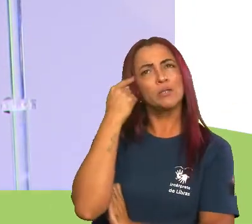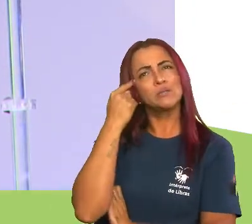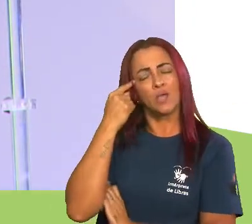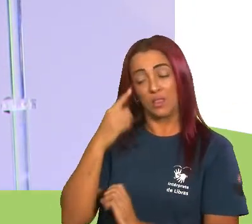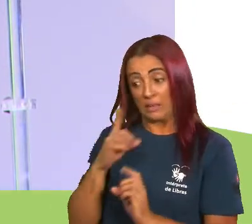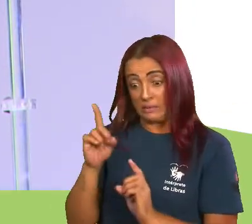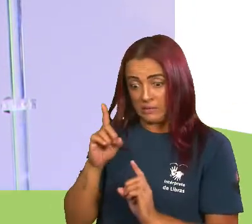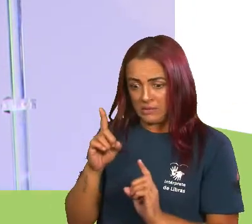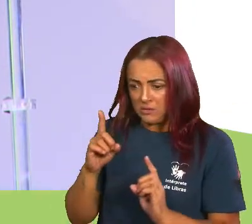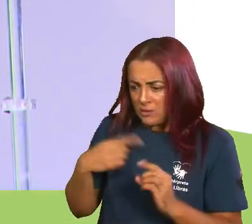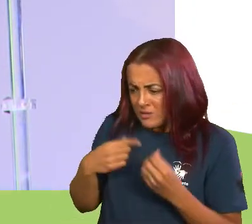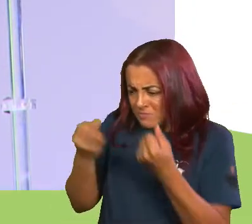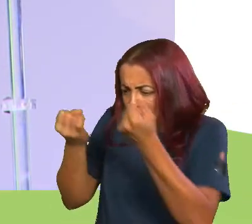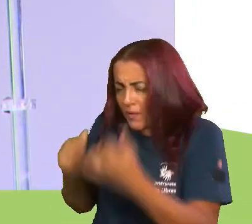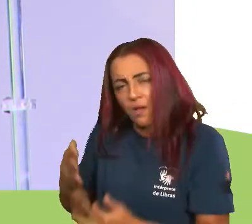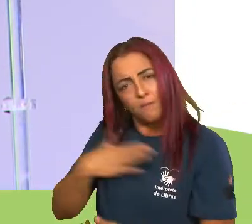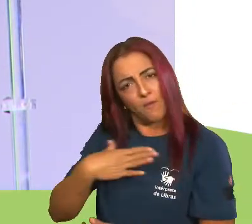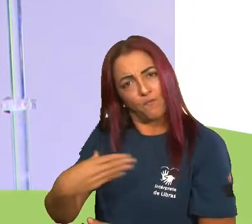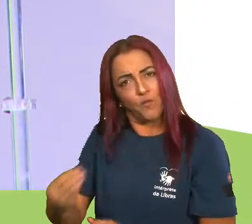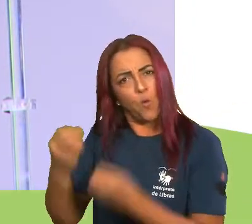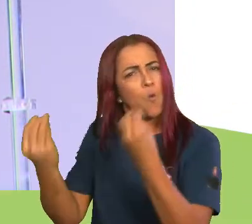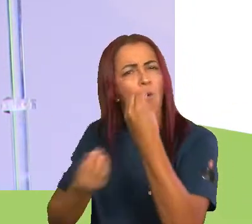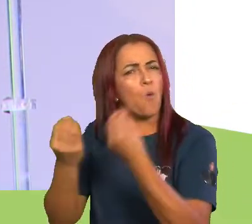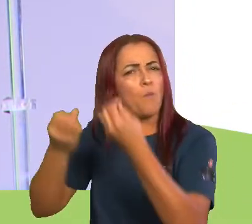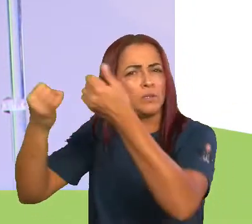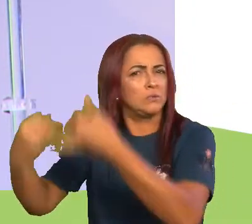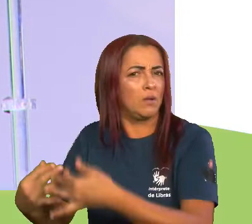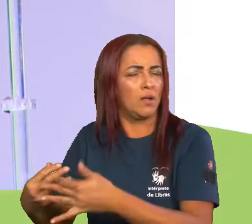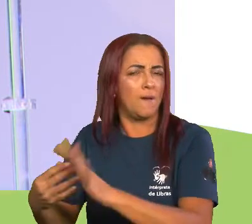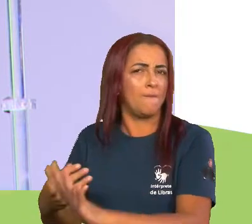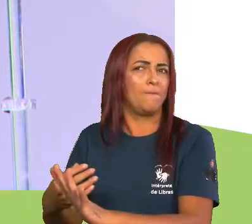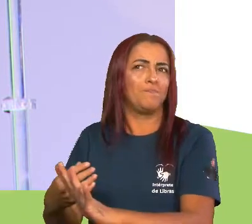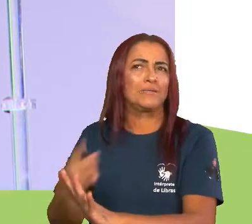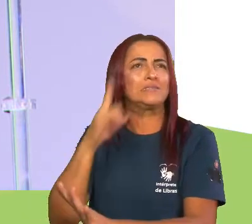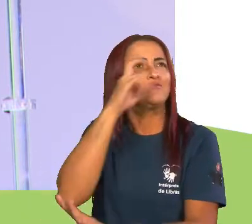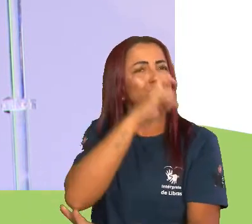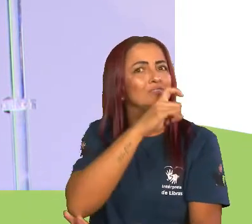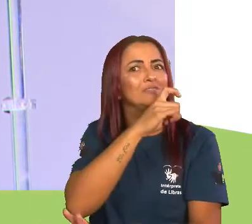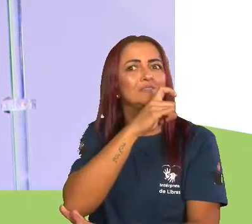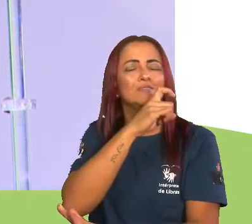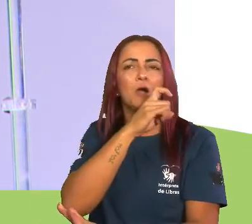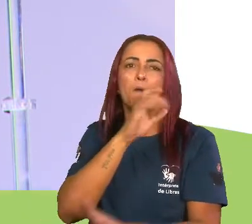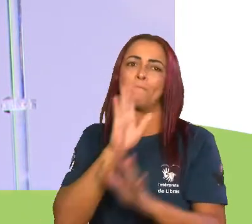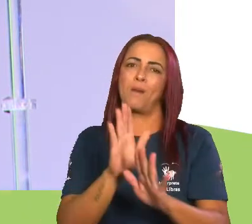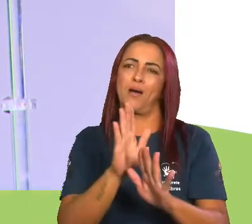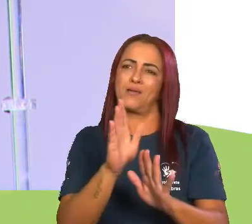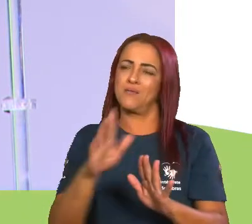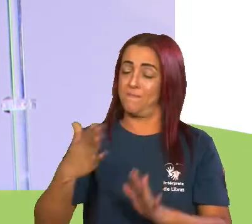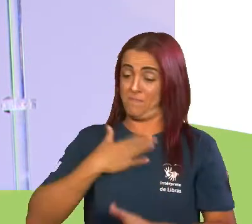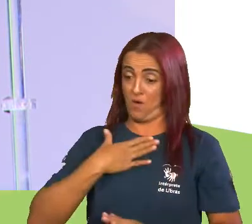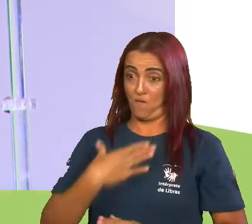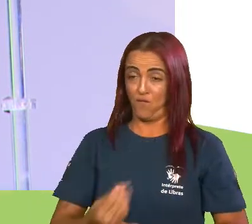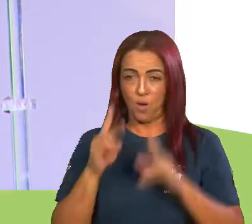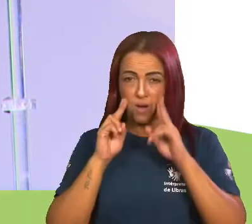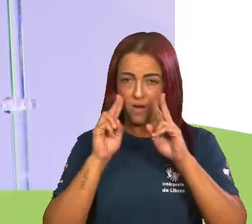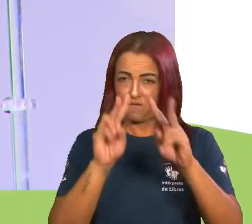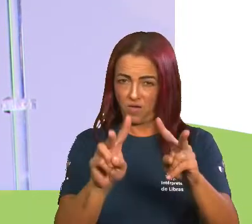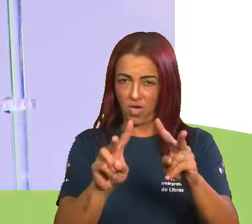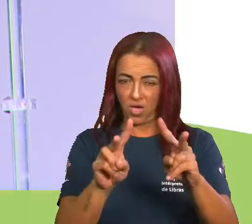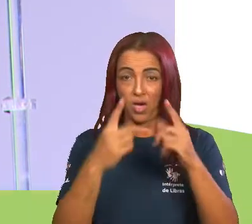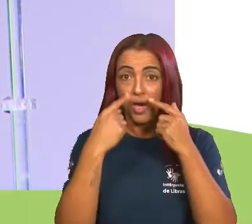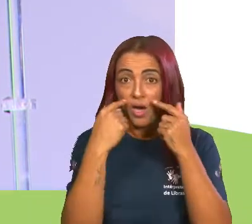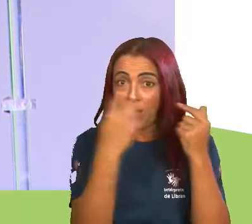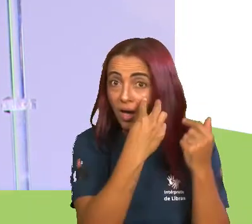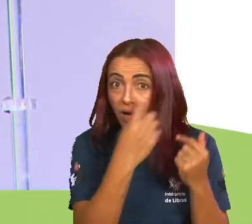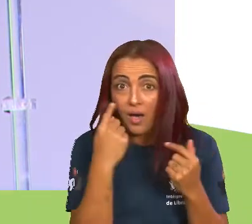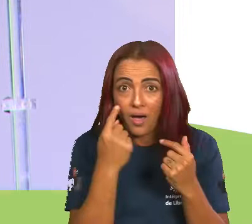seria se a humanidade toda tivesse o mesmo olhar que tem o meu filho, que não vê com os olhos, mas